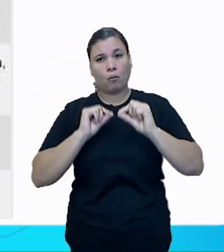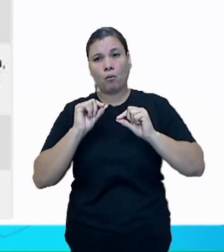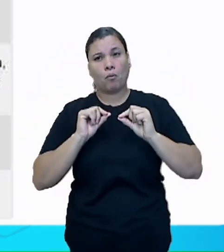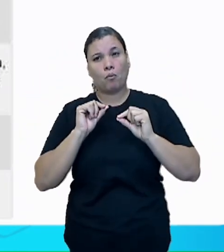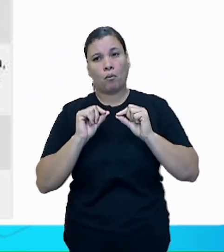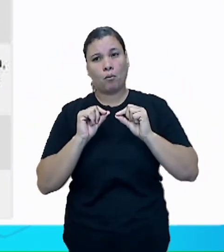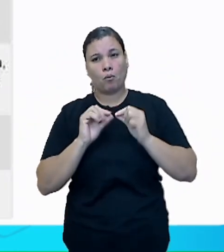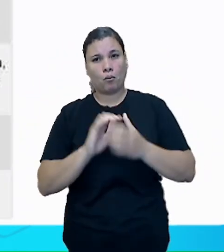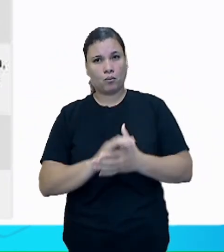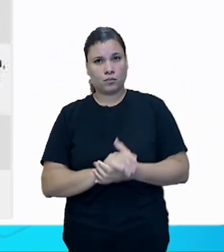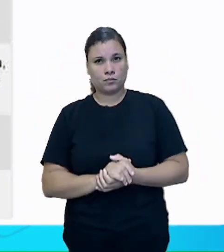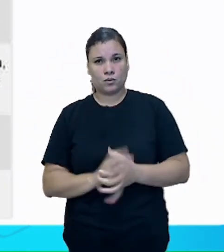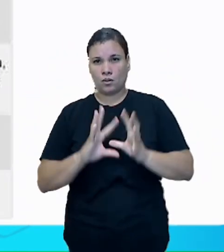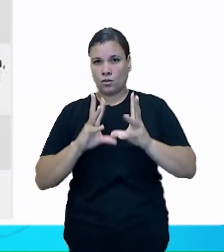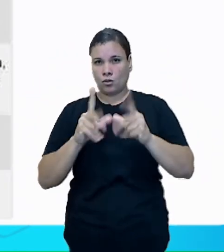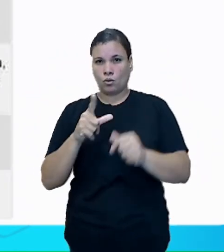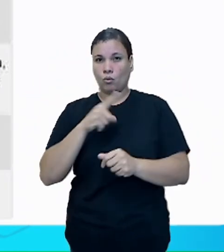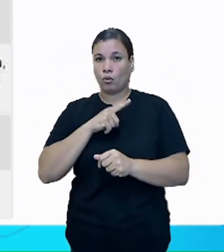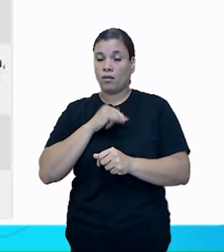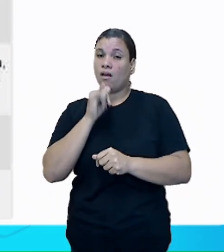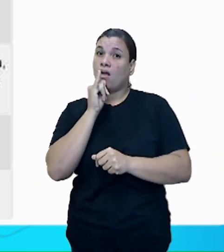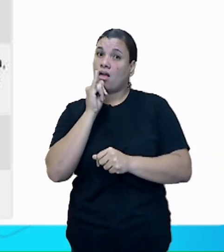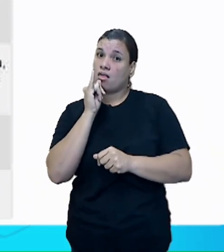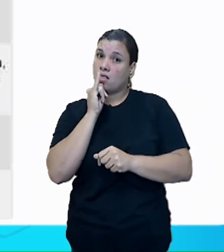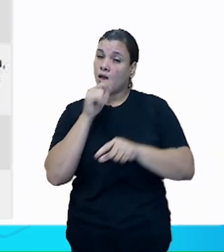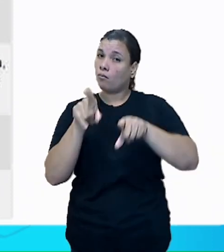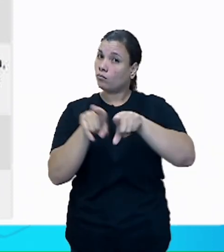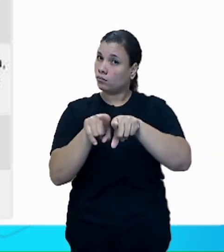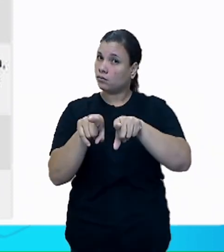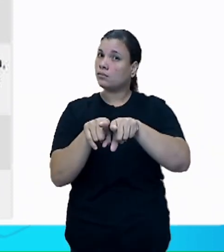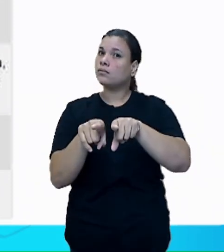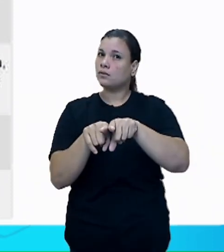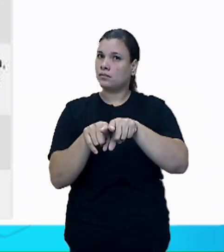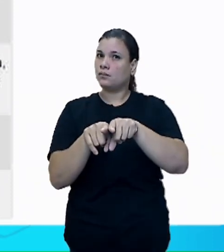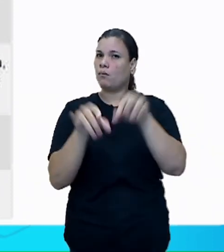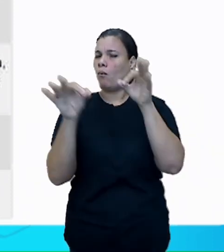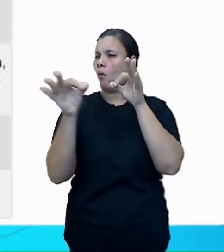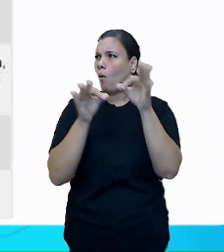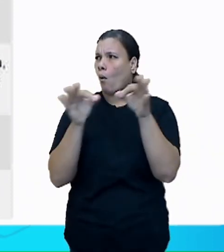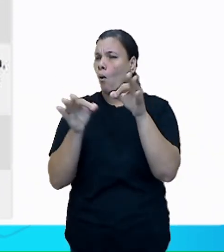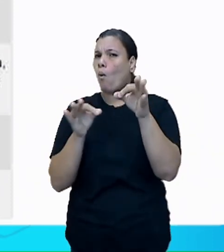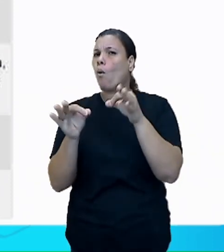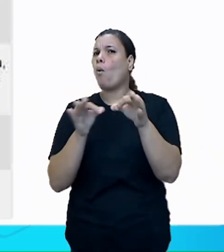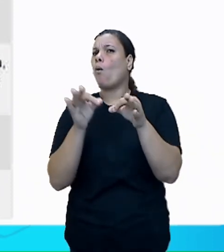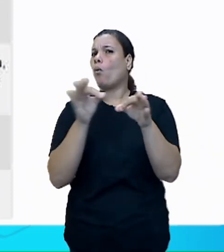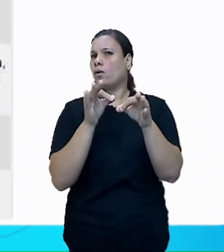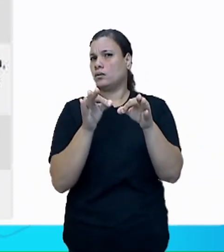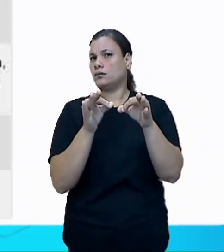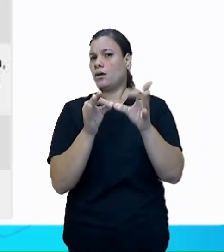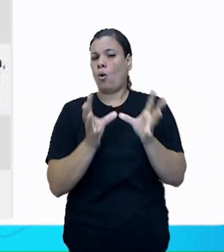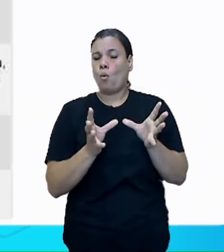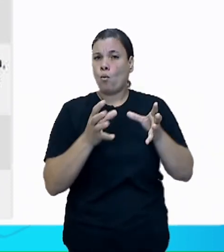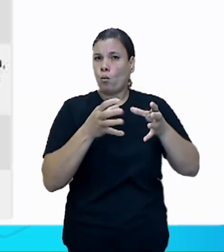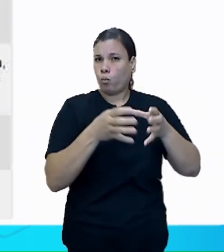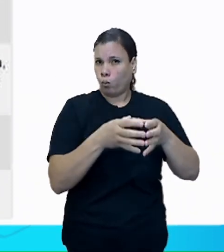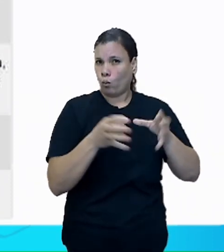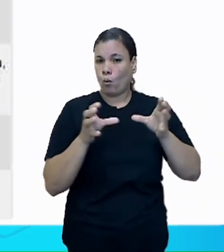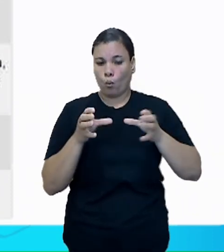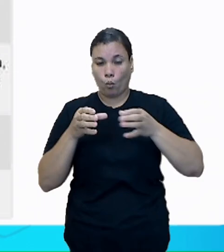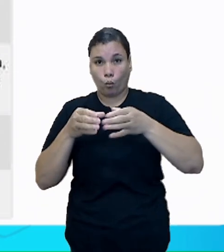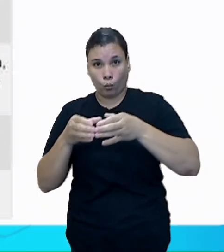aproveitar. Então, tudo se organiza a partir disto. Os grupos, eles